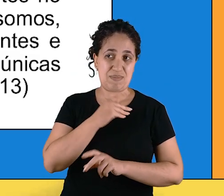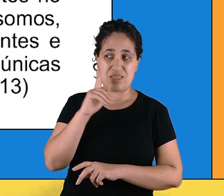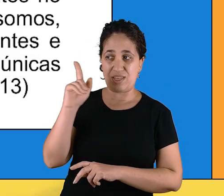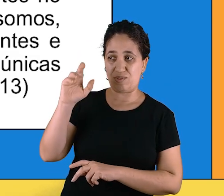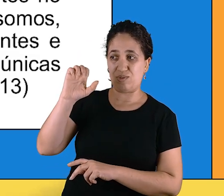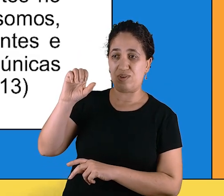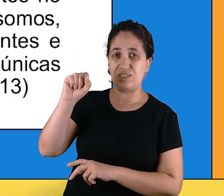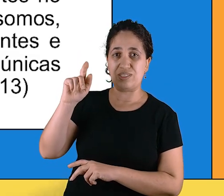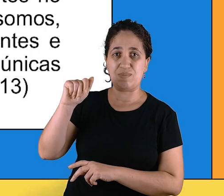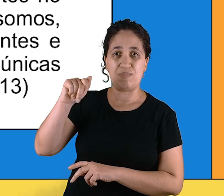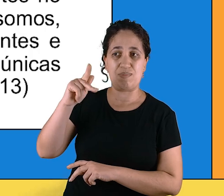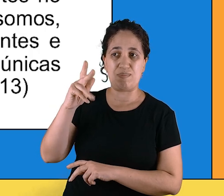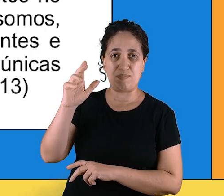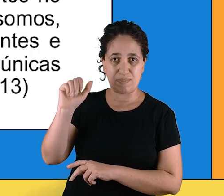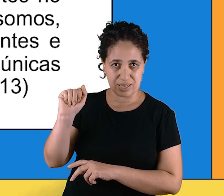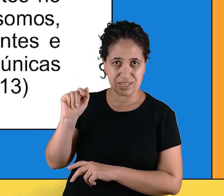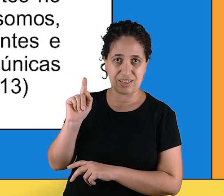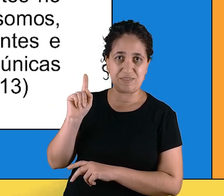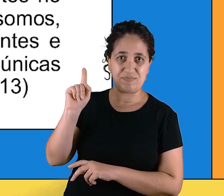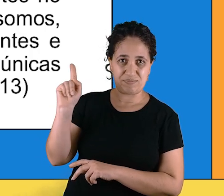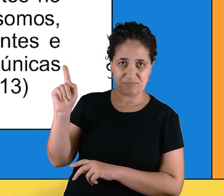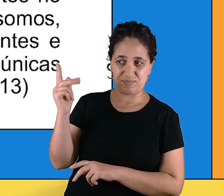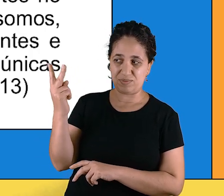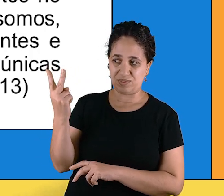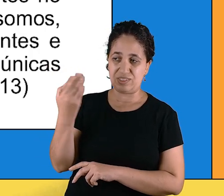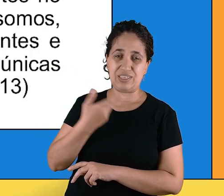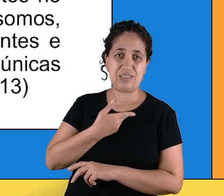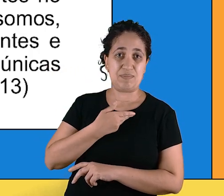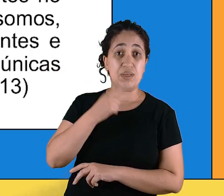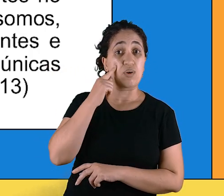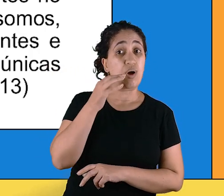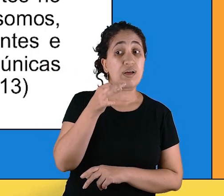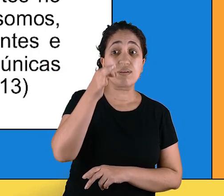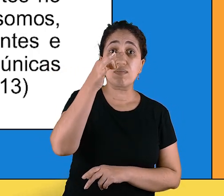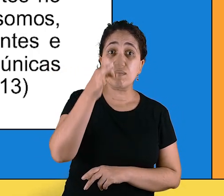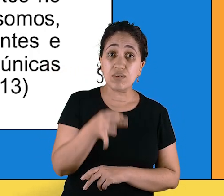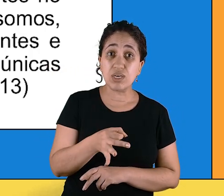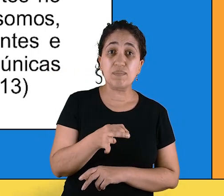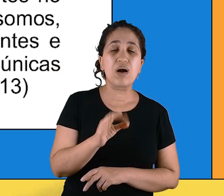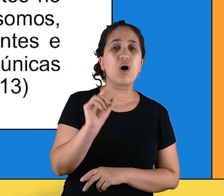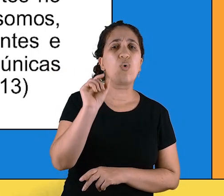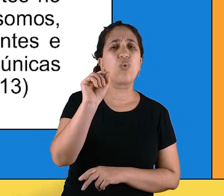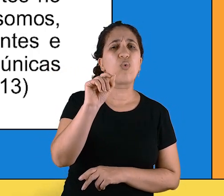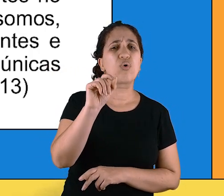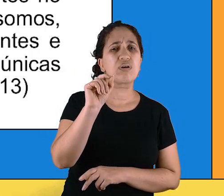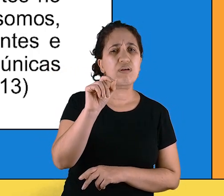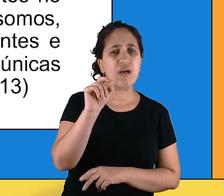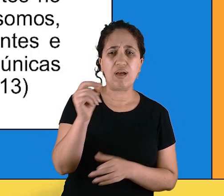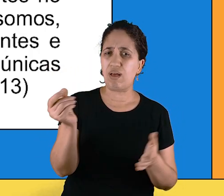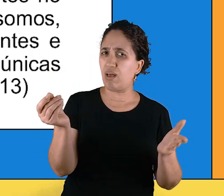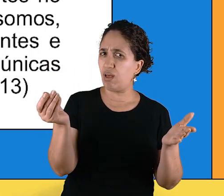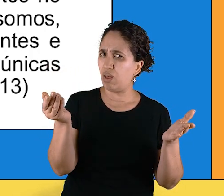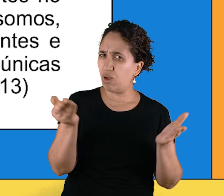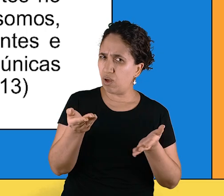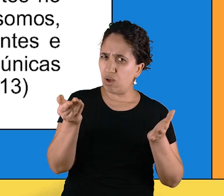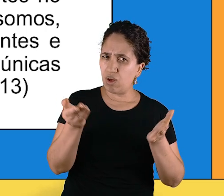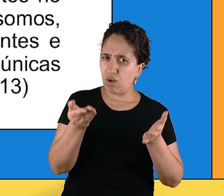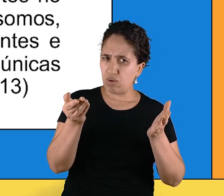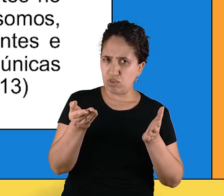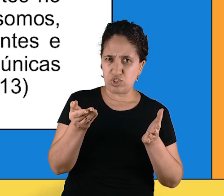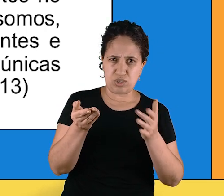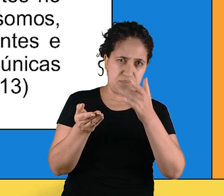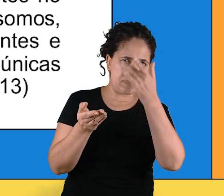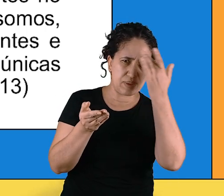Espanha, Antônio Espinosa Ruiz e Carmina Bonmati Ledó, que eles afirmam, né, que o que é considerado hoje,